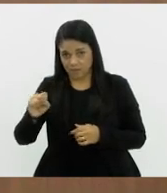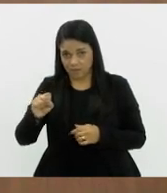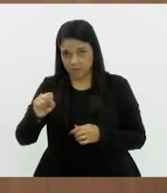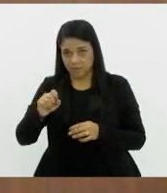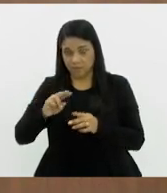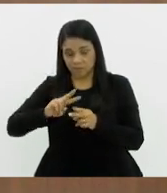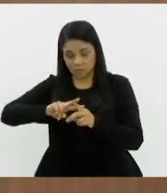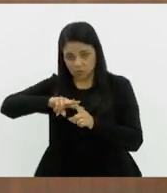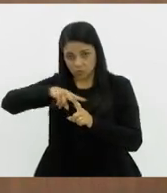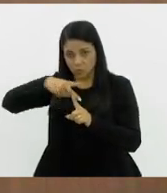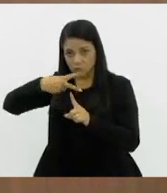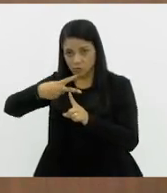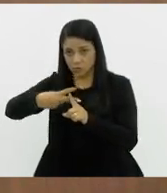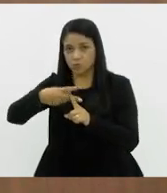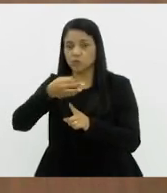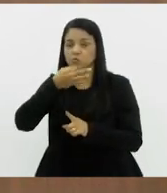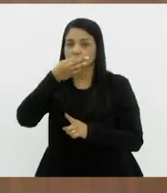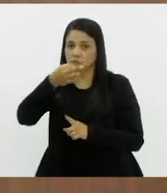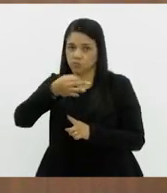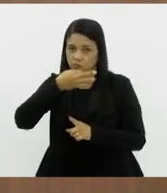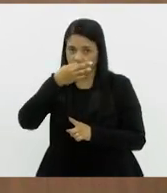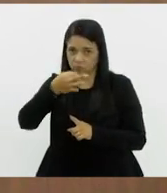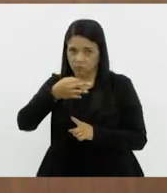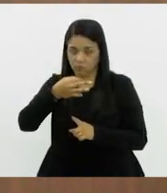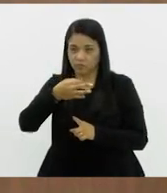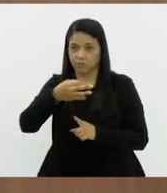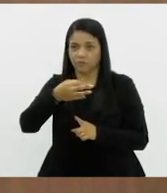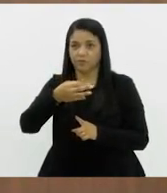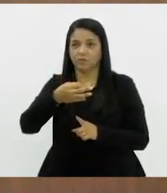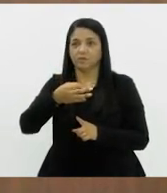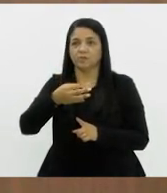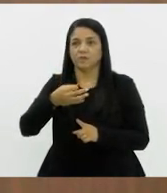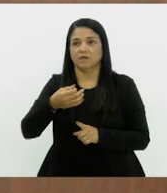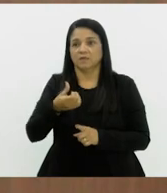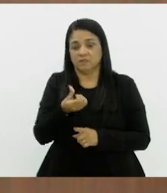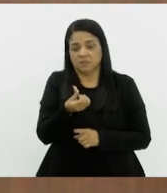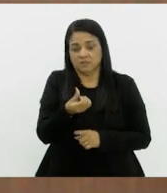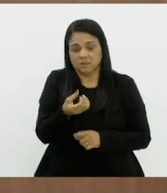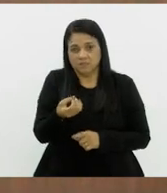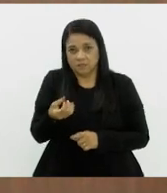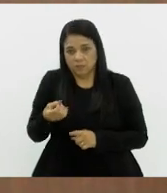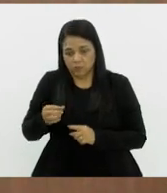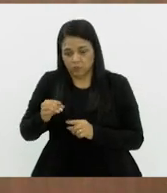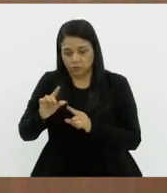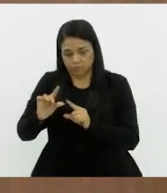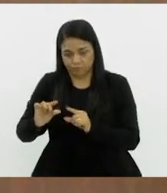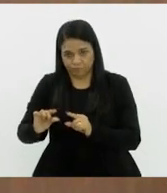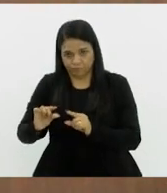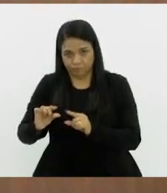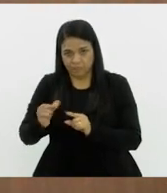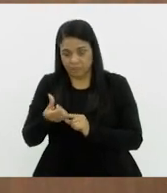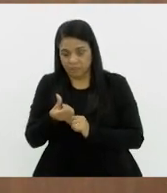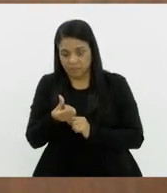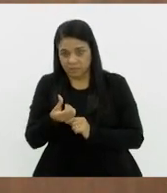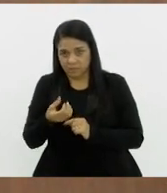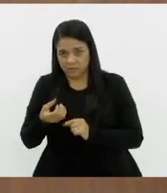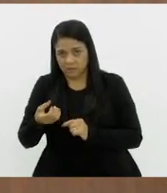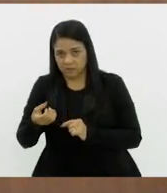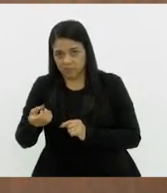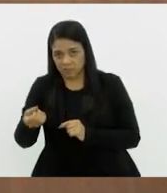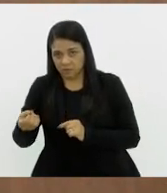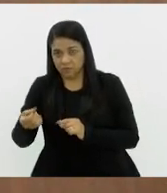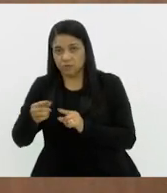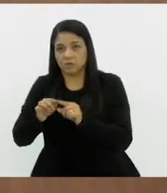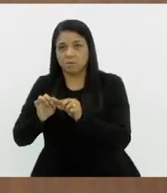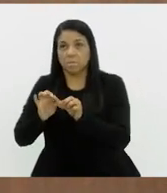dobre, praticamente. Então, a gente iria, ao invés de mínimo 600 pés, 1.200 pés mínimo, e o